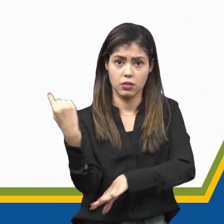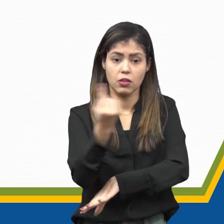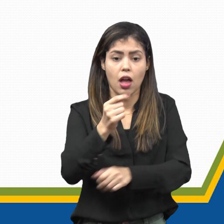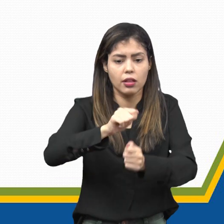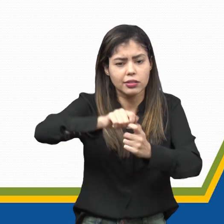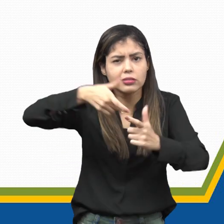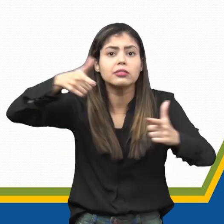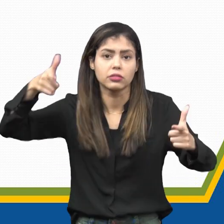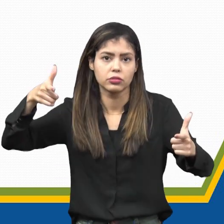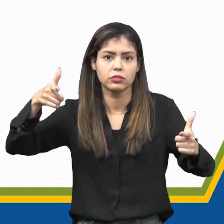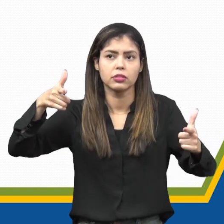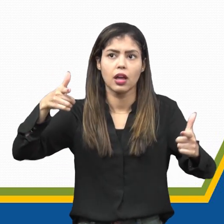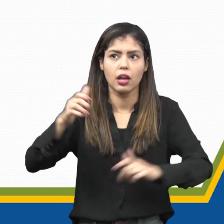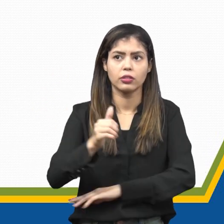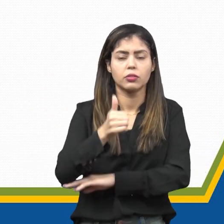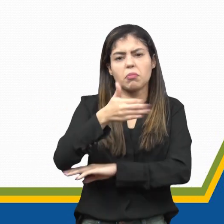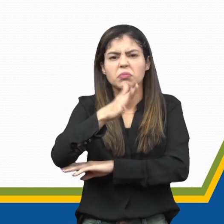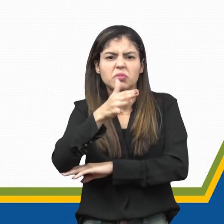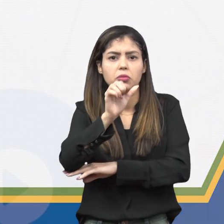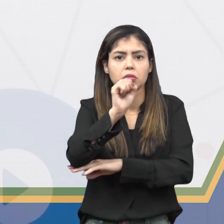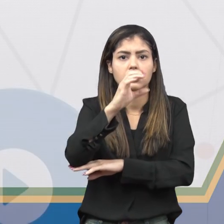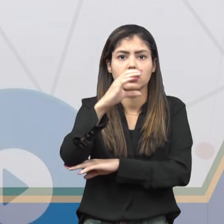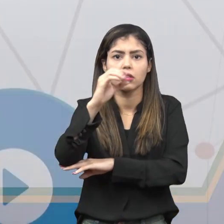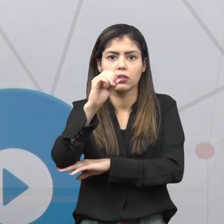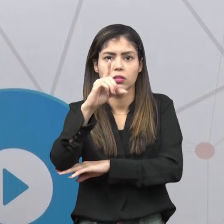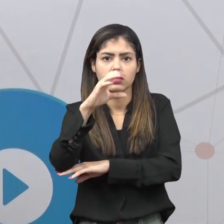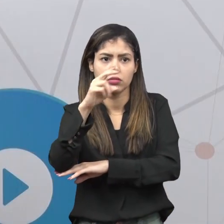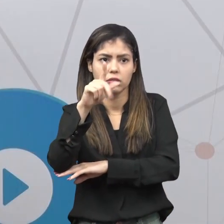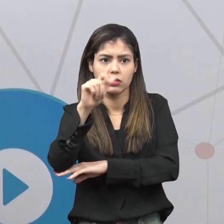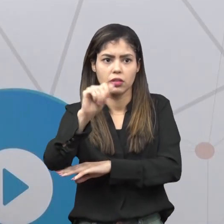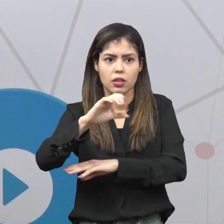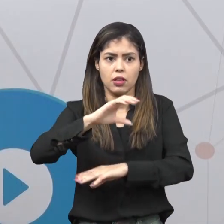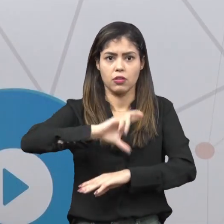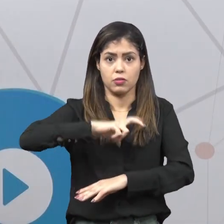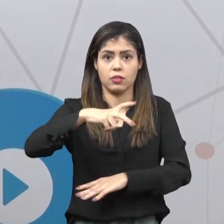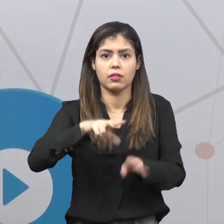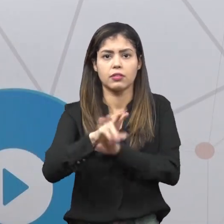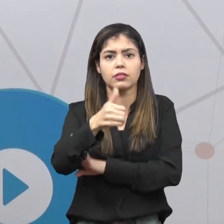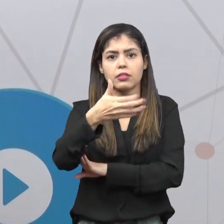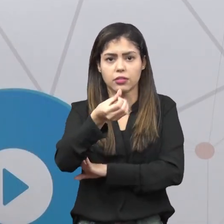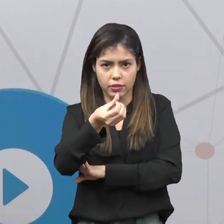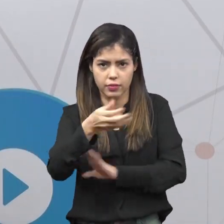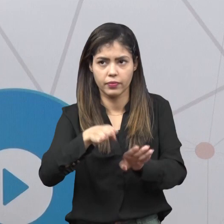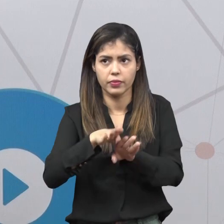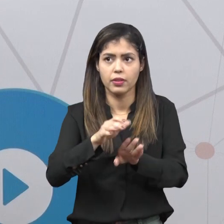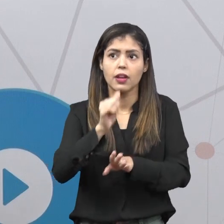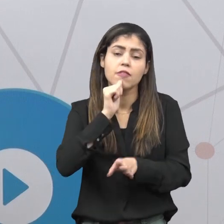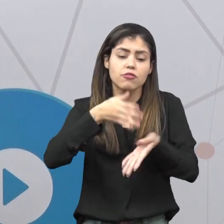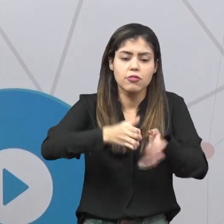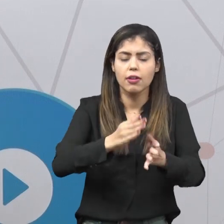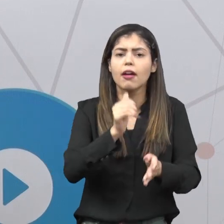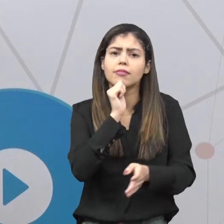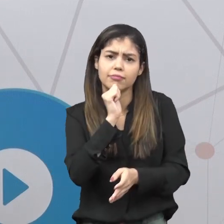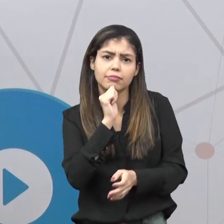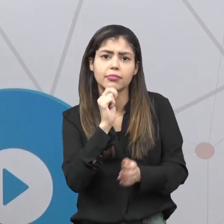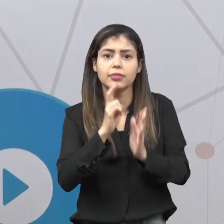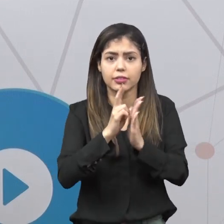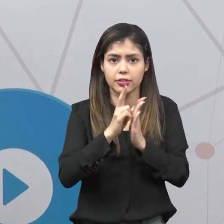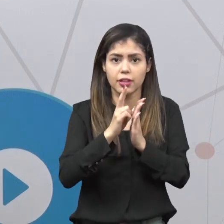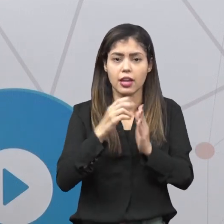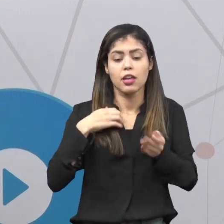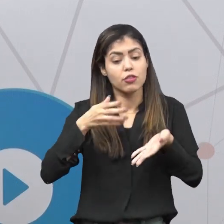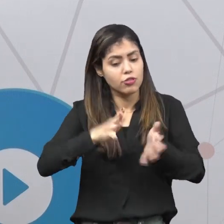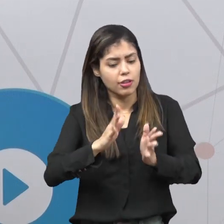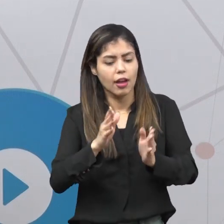grandes navegações do século XVI, a gente tem Portugal, que de fato tentando chegar à Índia, acaba aí